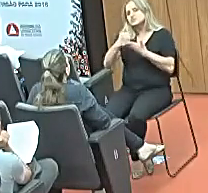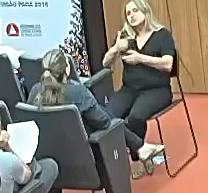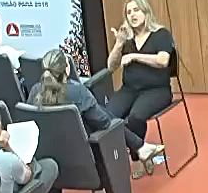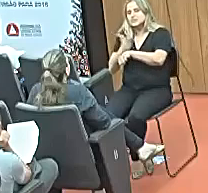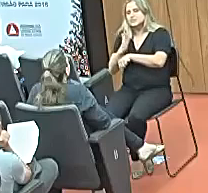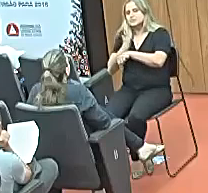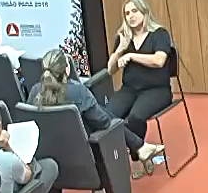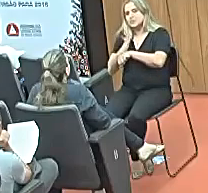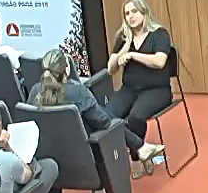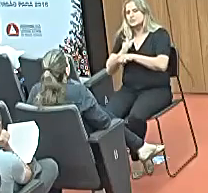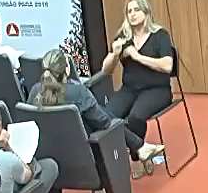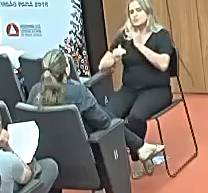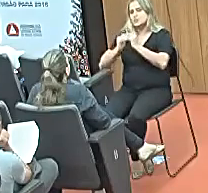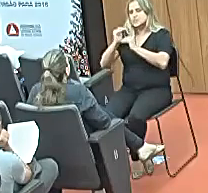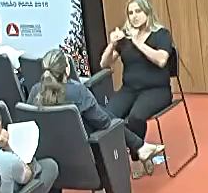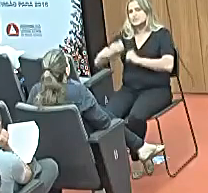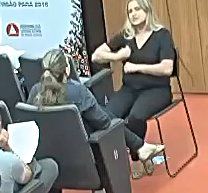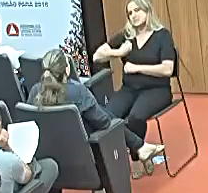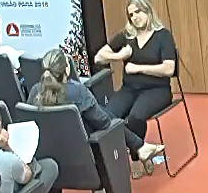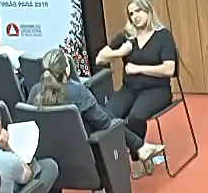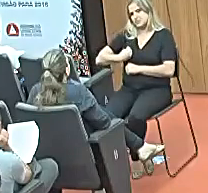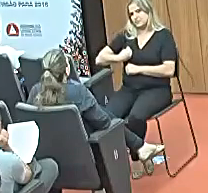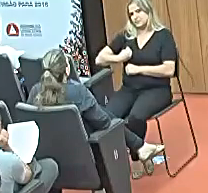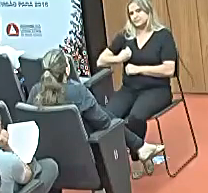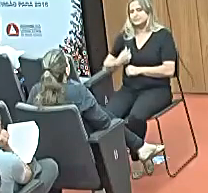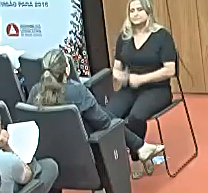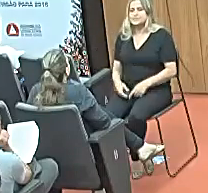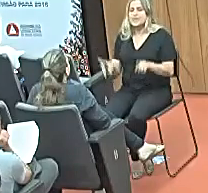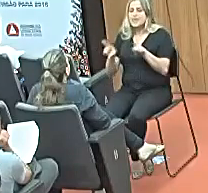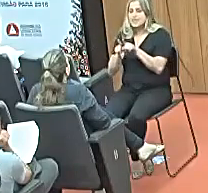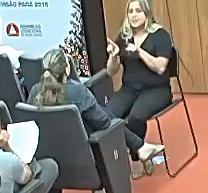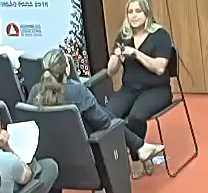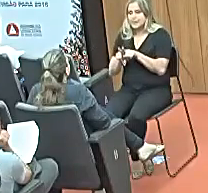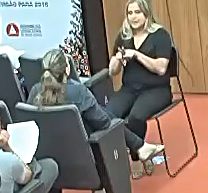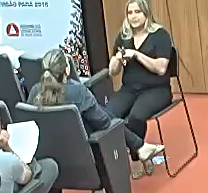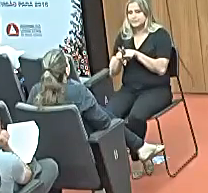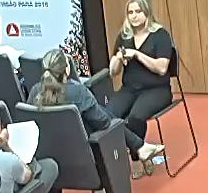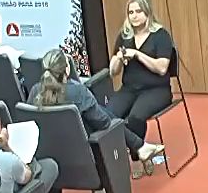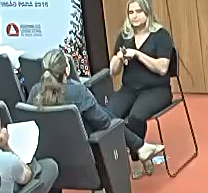processo participativo então e também